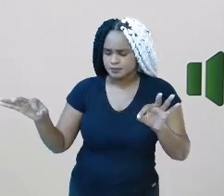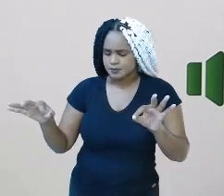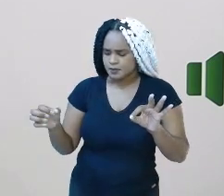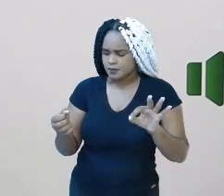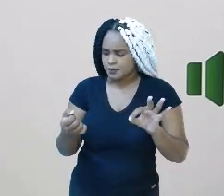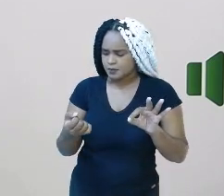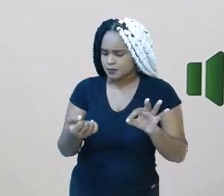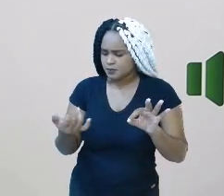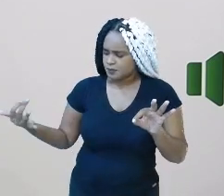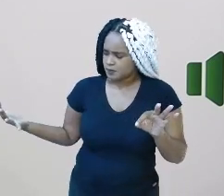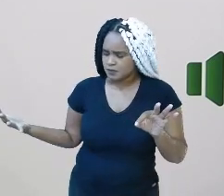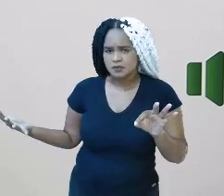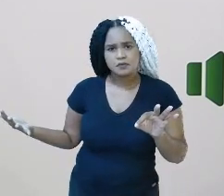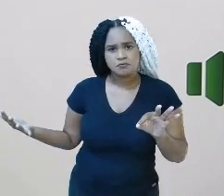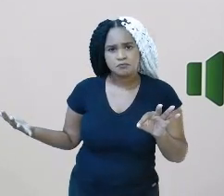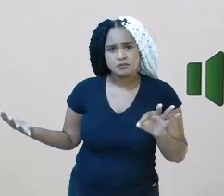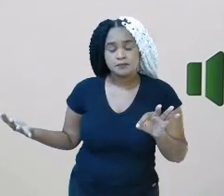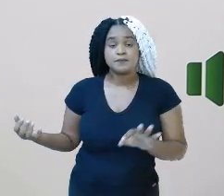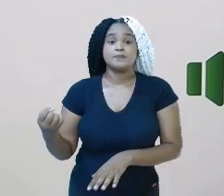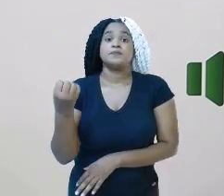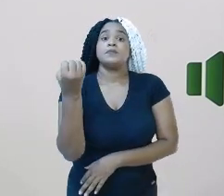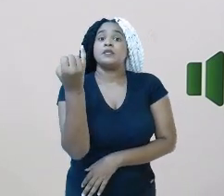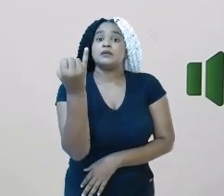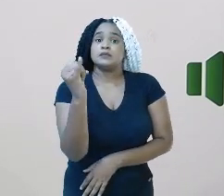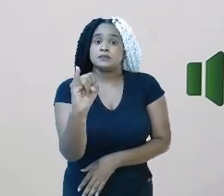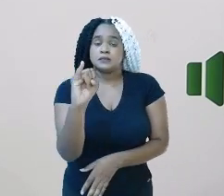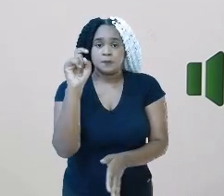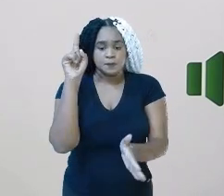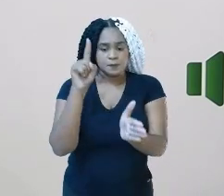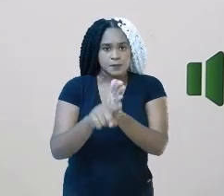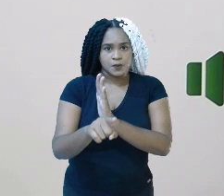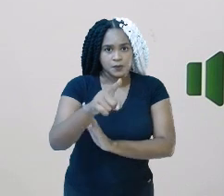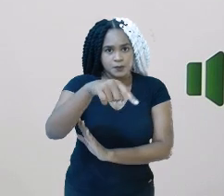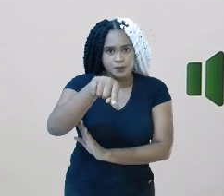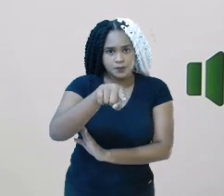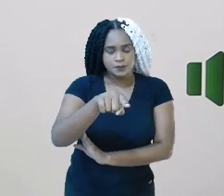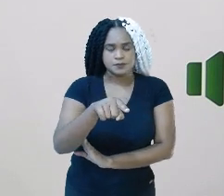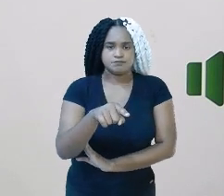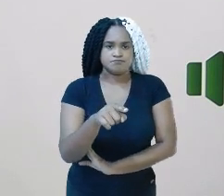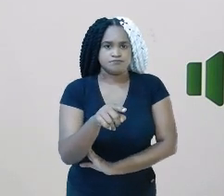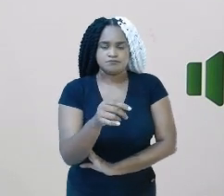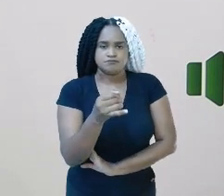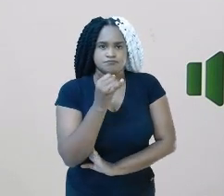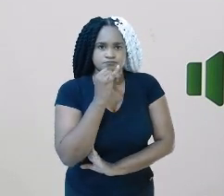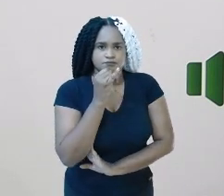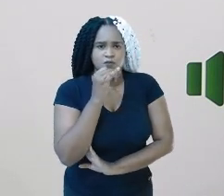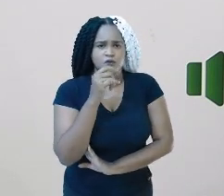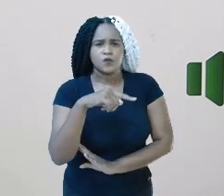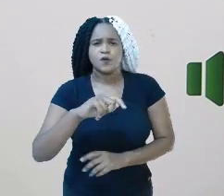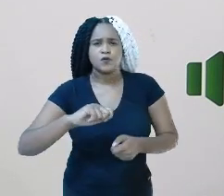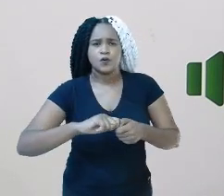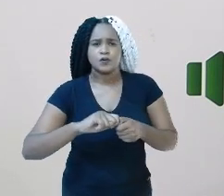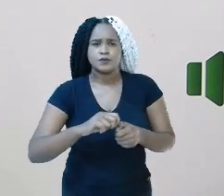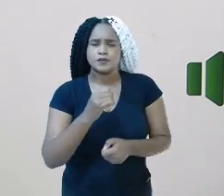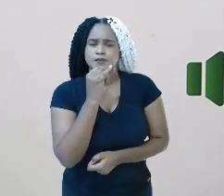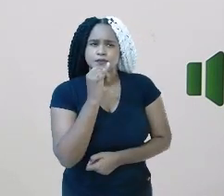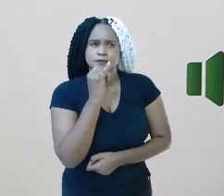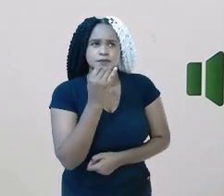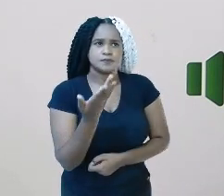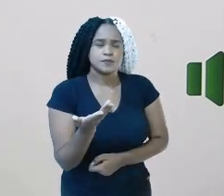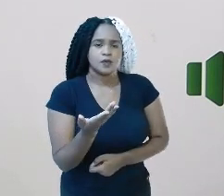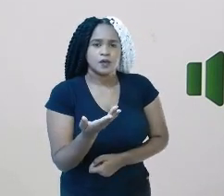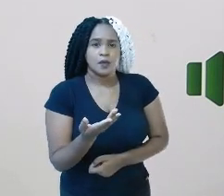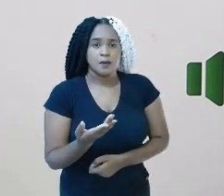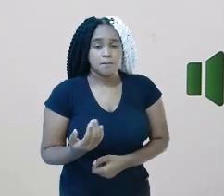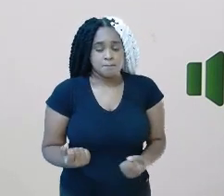coisas. Se eu te perguntasse, o que você faria se eu precisasse descobrir o